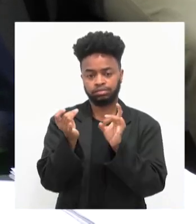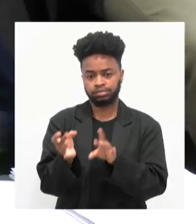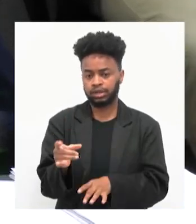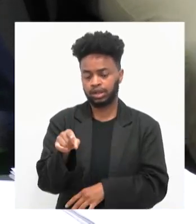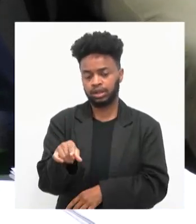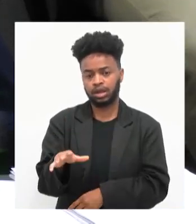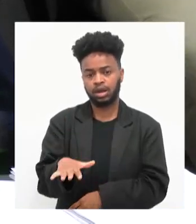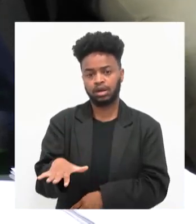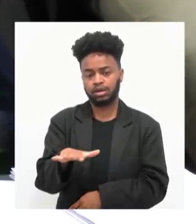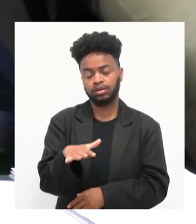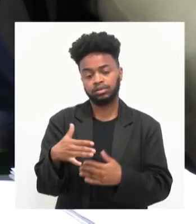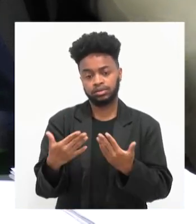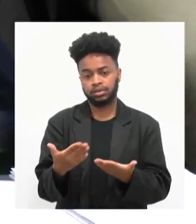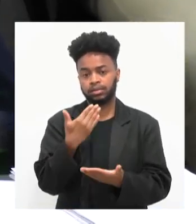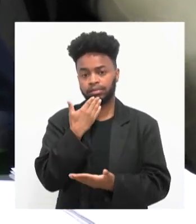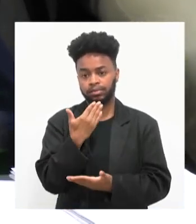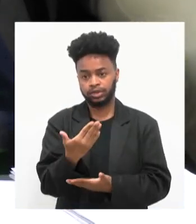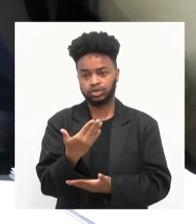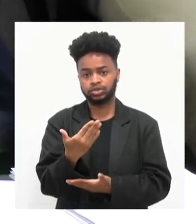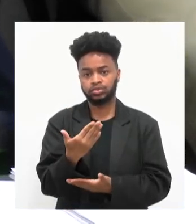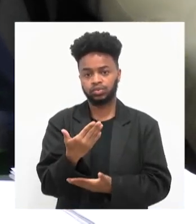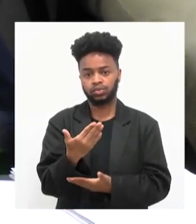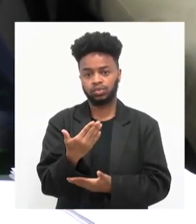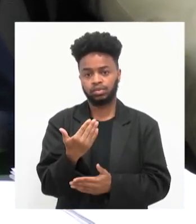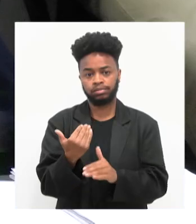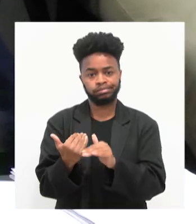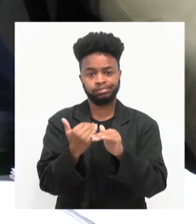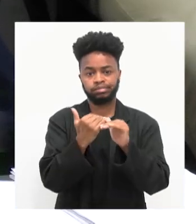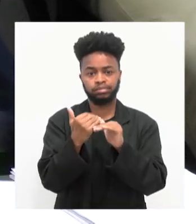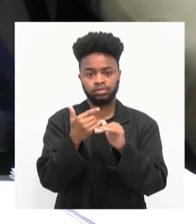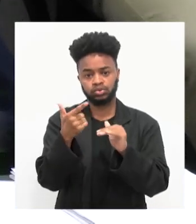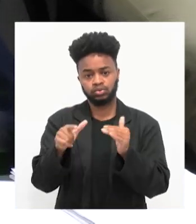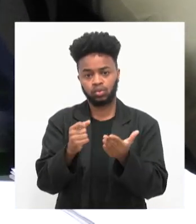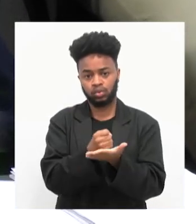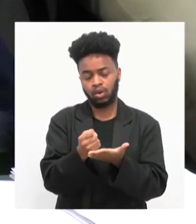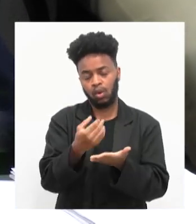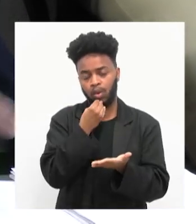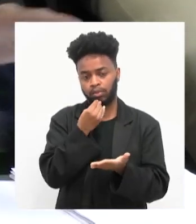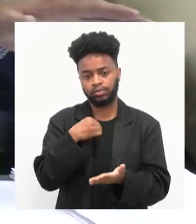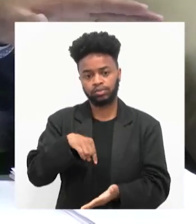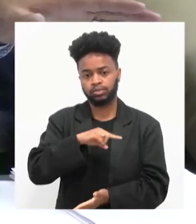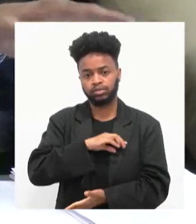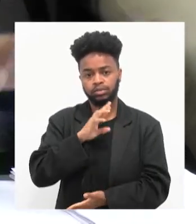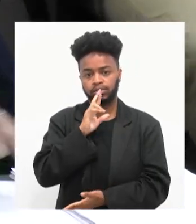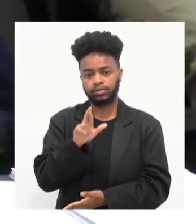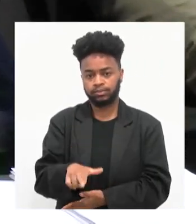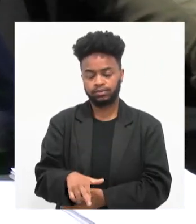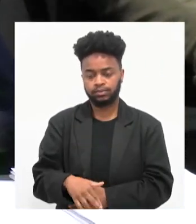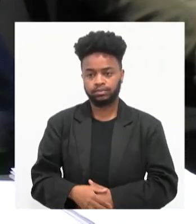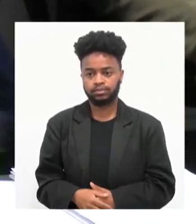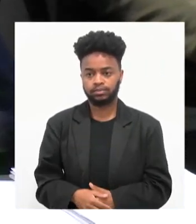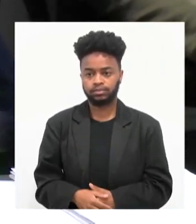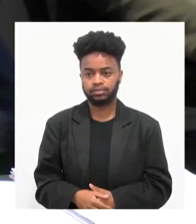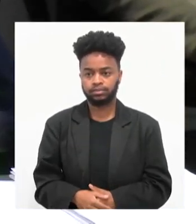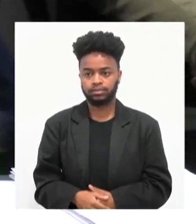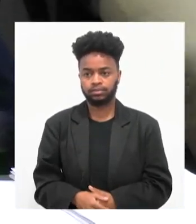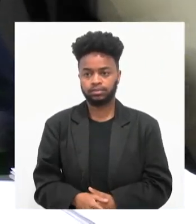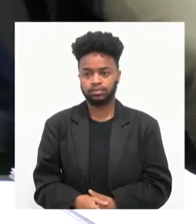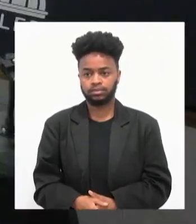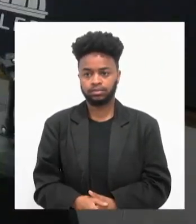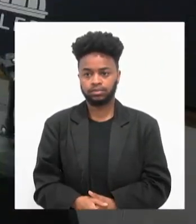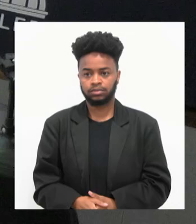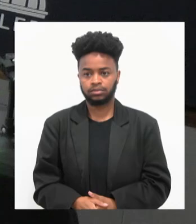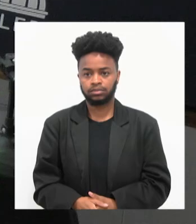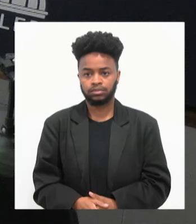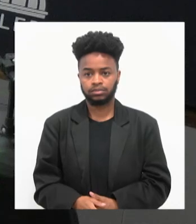pediu um reequilíbrio, lógico que a gente negou, não cabe isso, é um risco do contrato. Presidente, eu gostaria que o senhor caminhasse também essa casa,